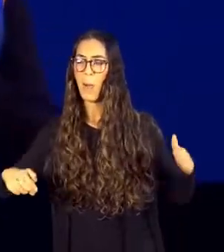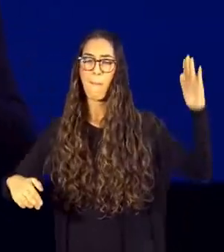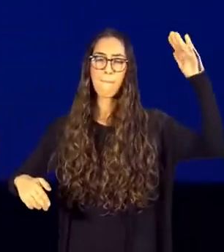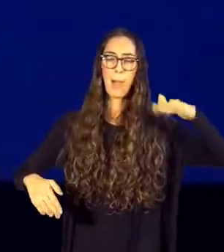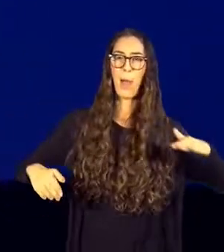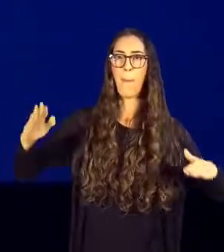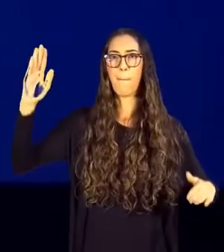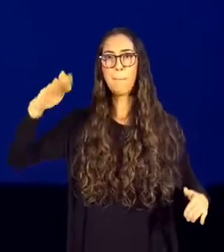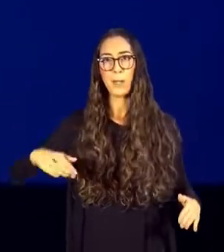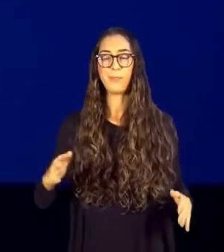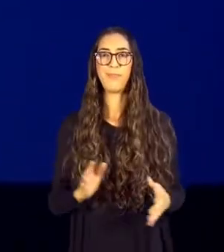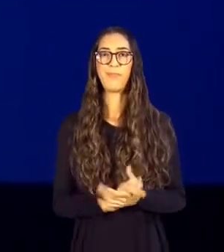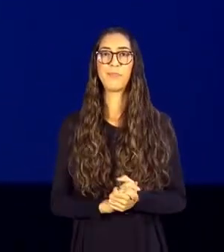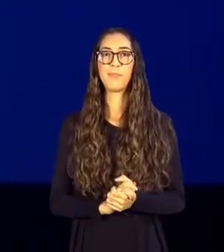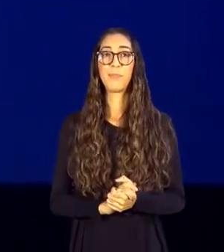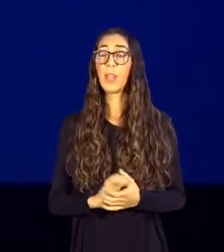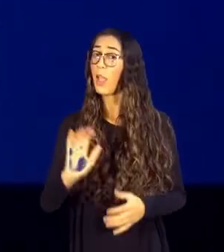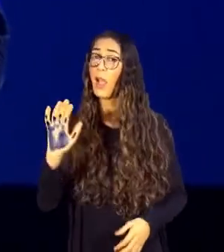está entendendo, irmão?